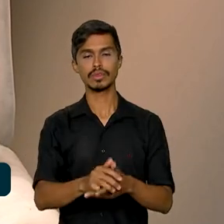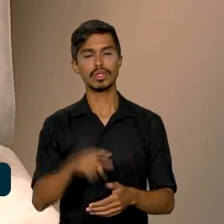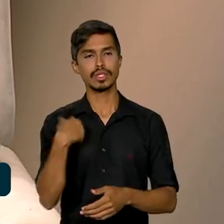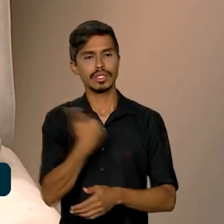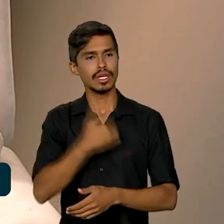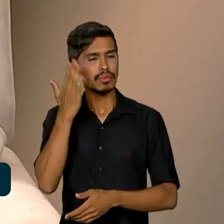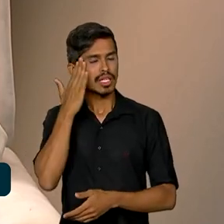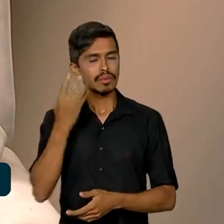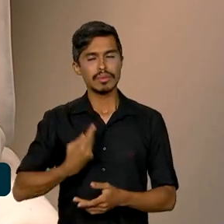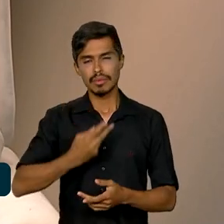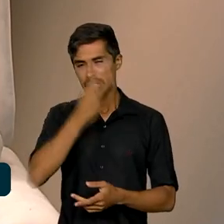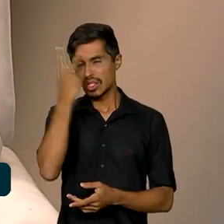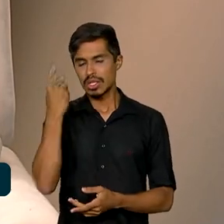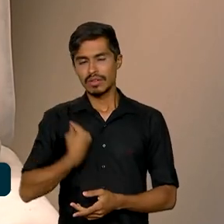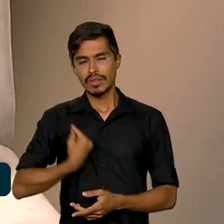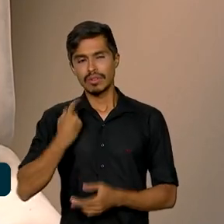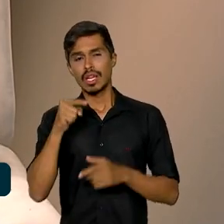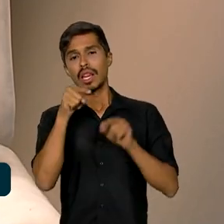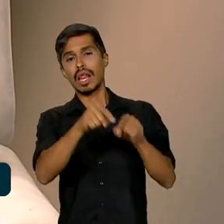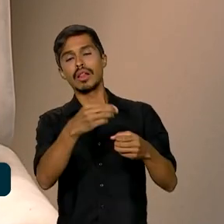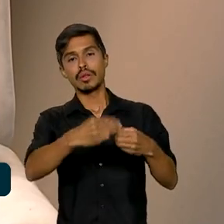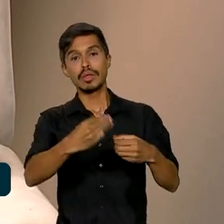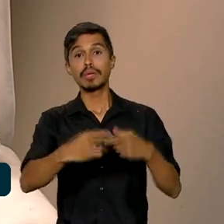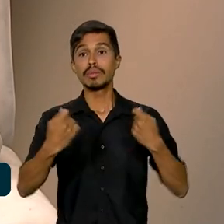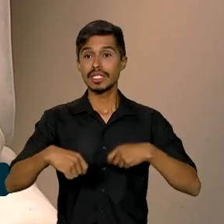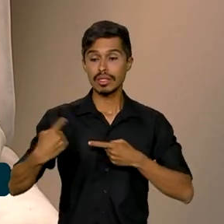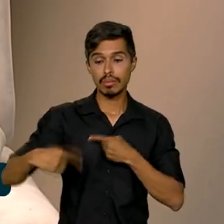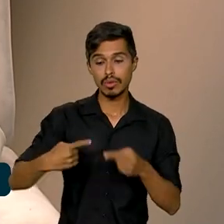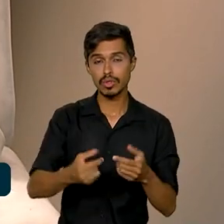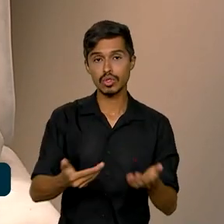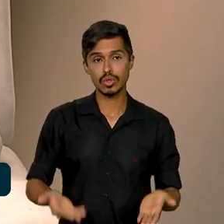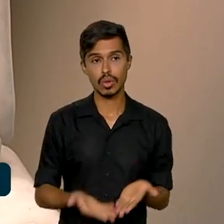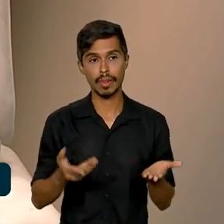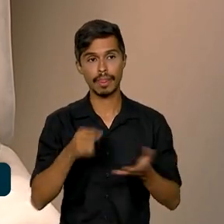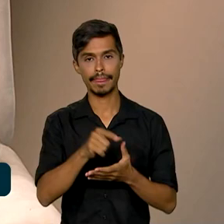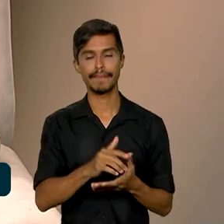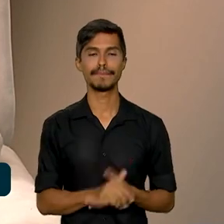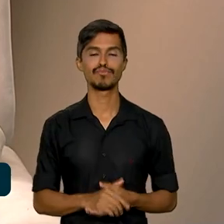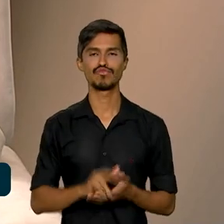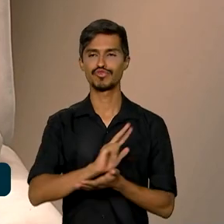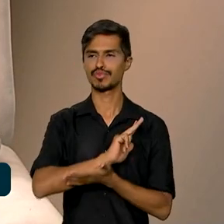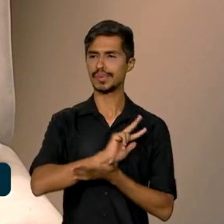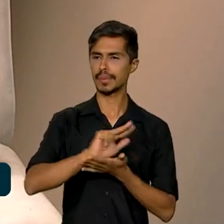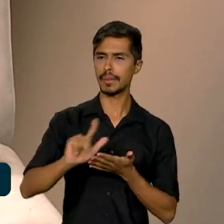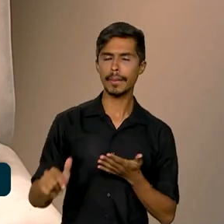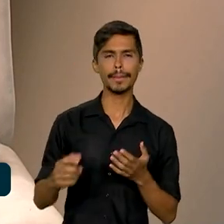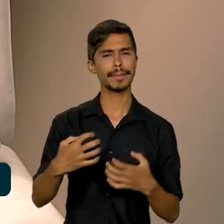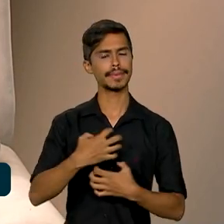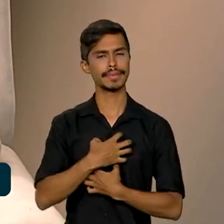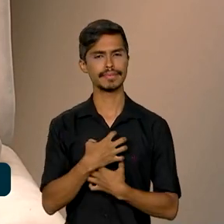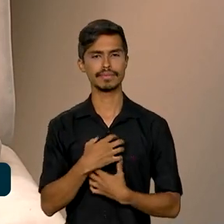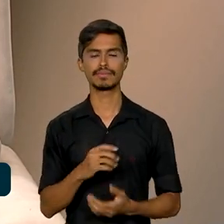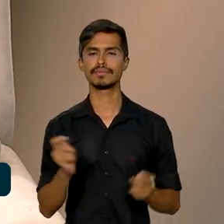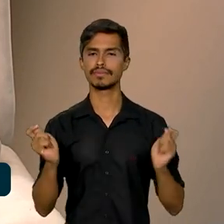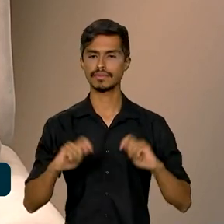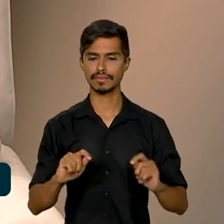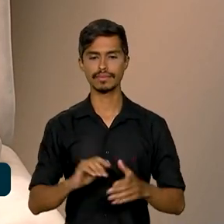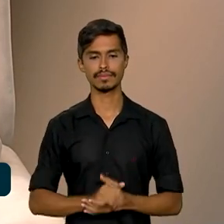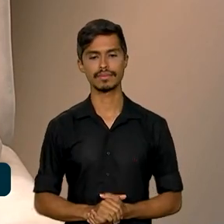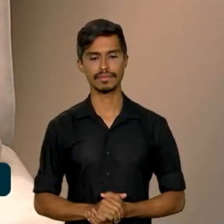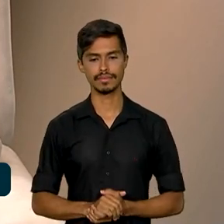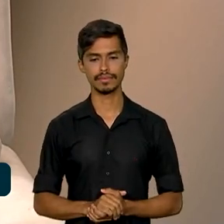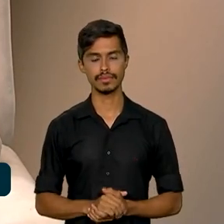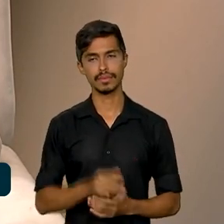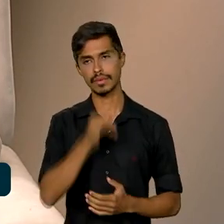município e é preciso ter políticas públicas para as mulheres em diversas possibilidades, como